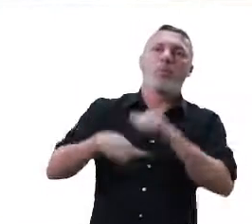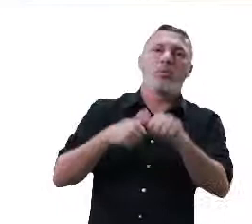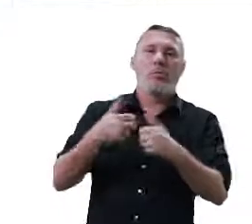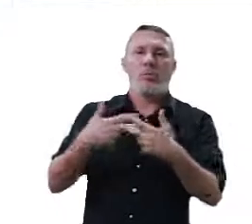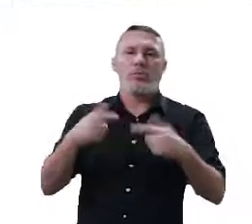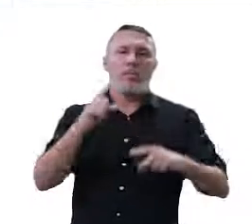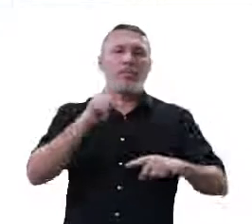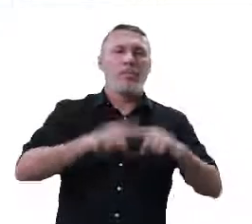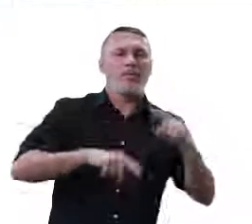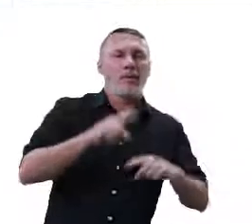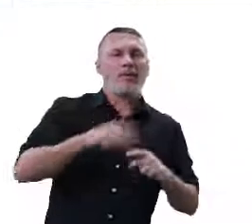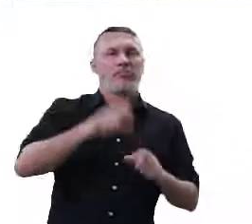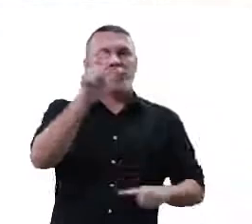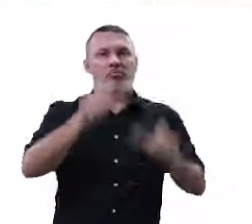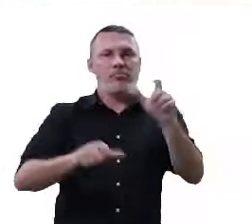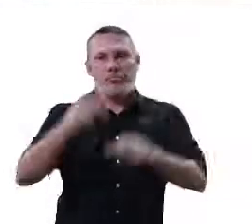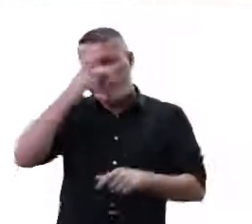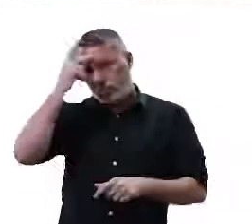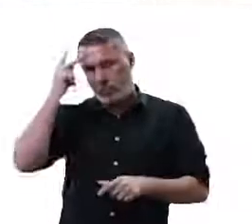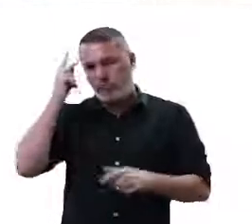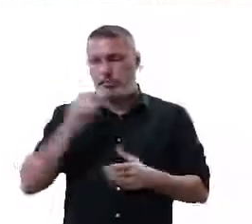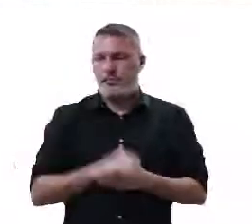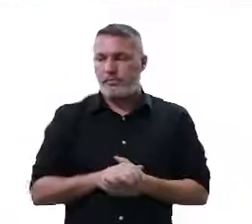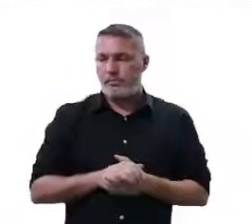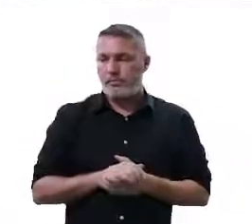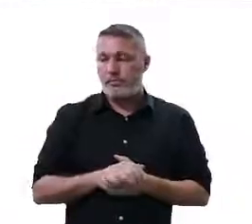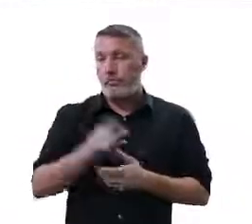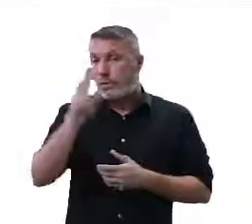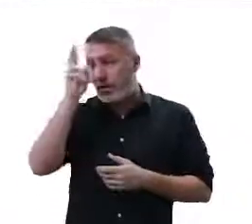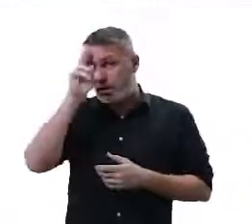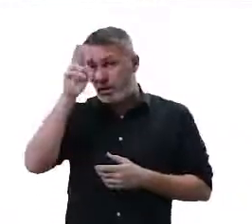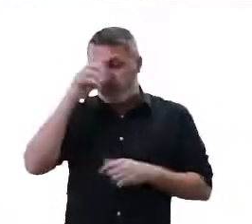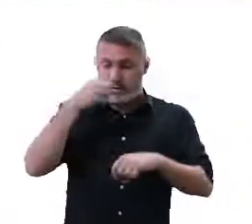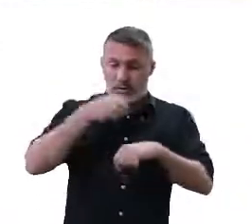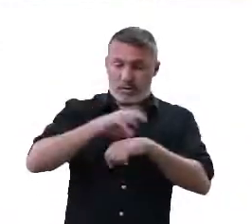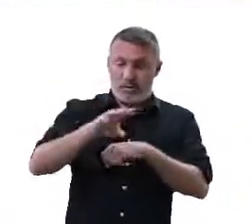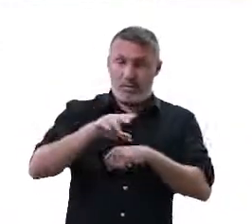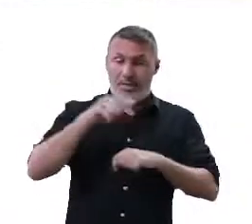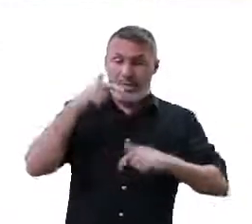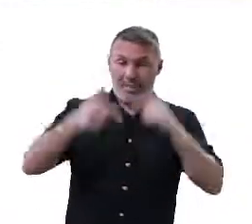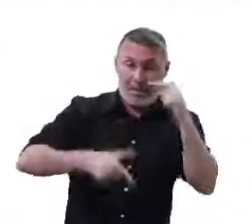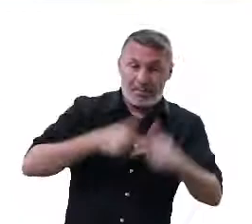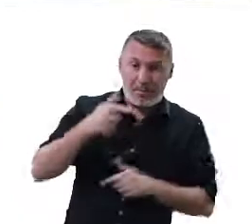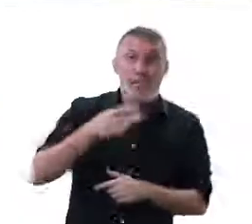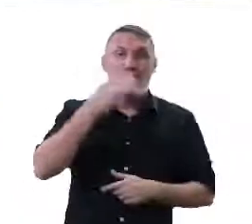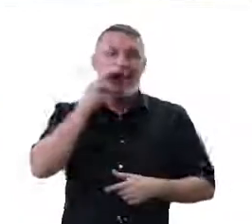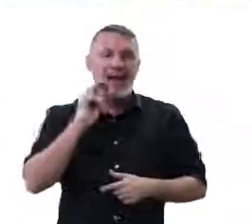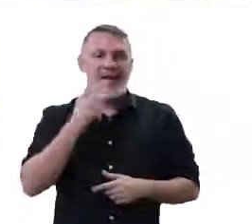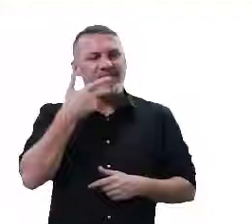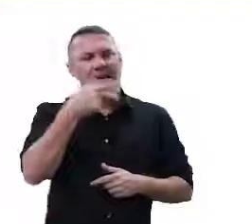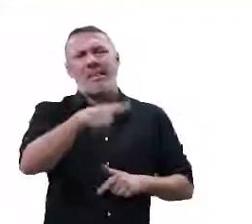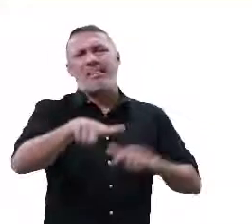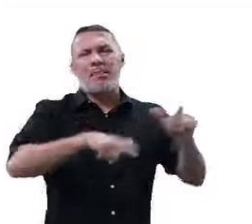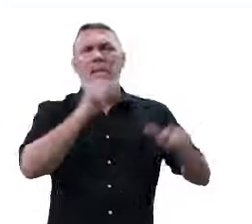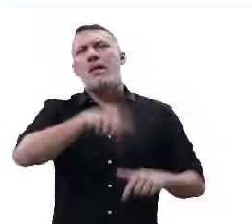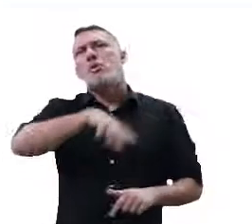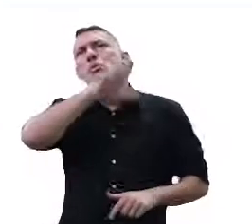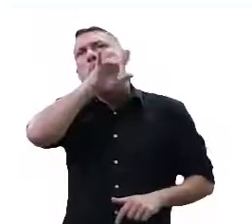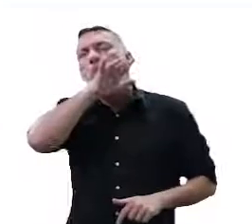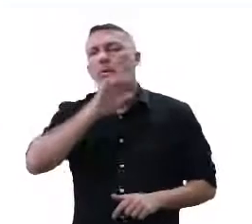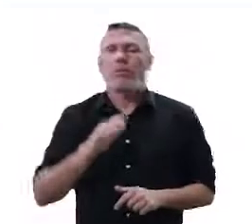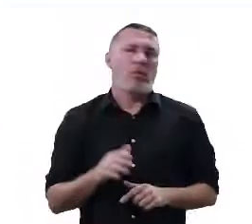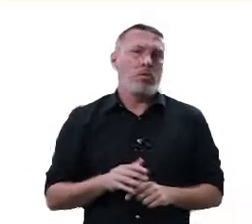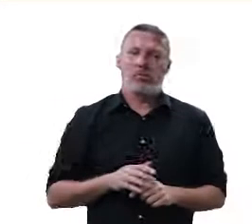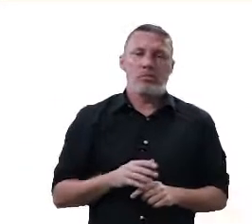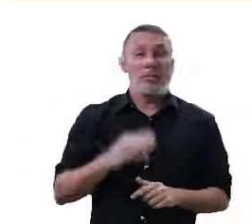realidade material desse indivíduo. Lembrar o seguinte, o trabalho em Marx não é ruim, não é visto como uma coisa